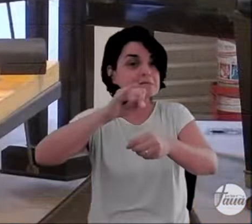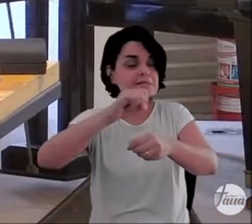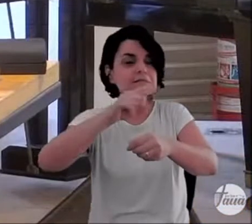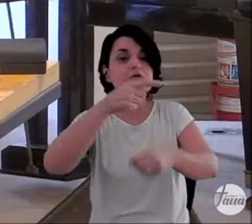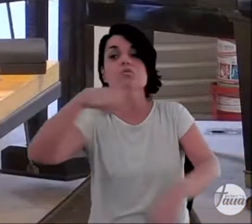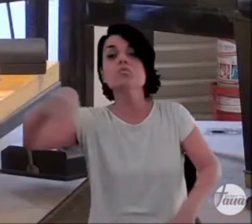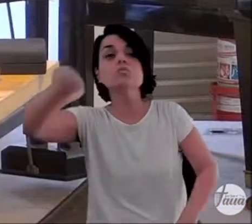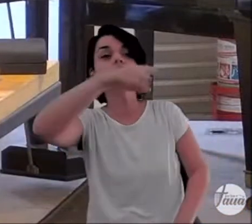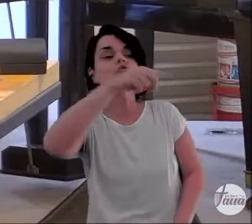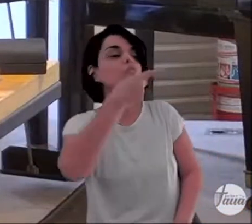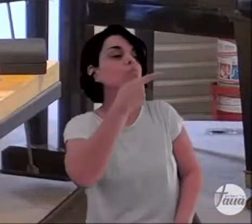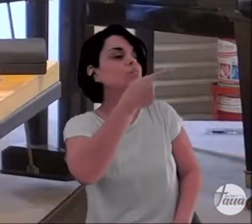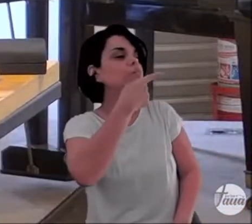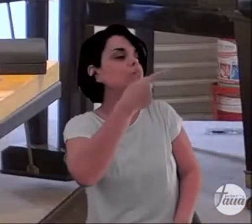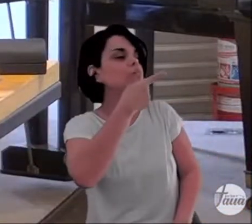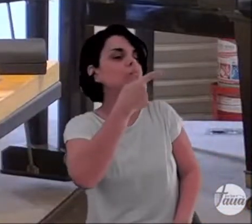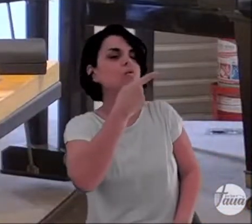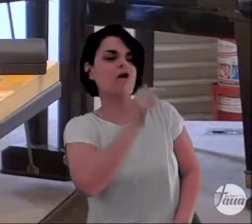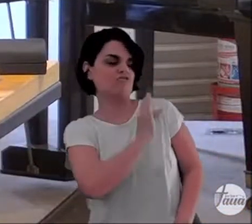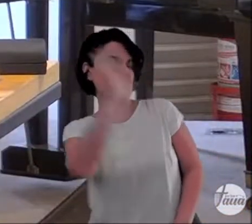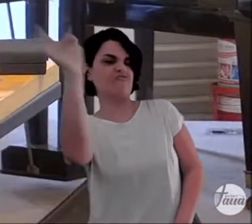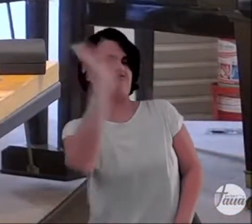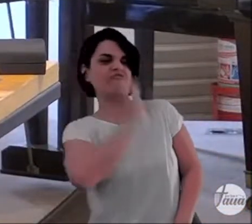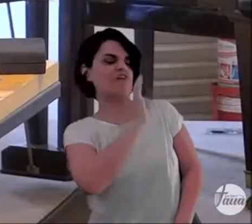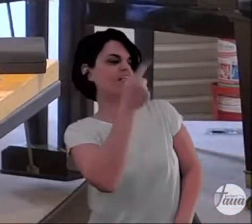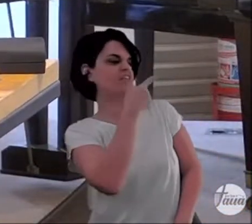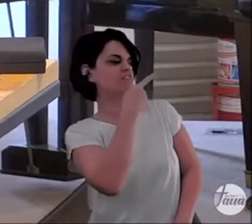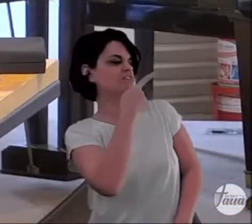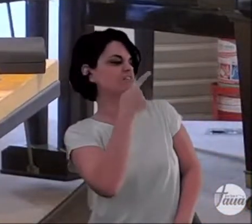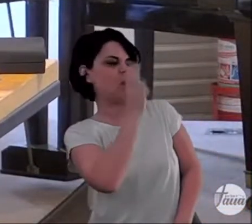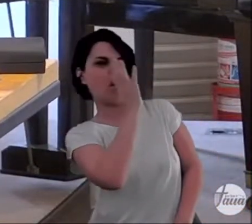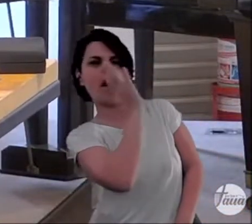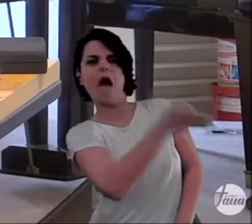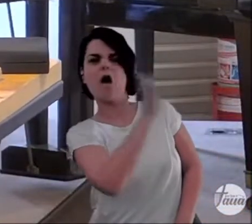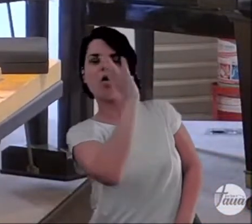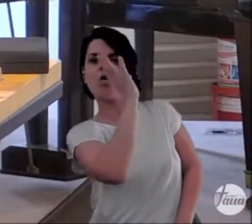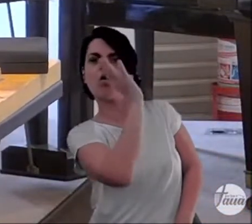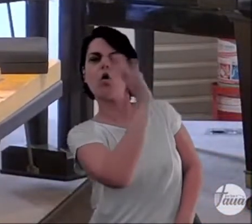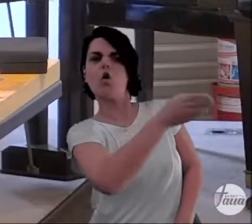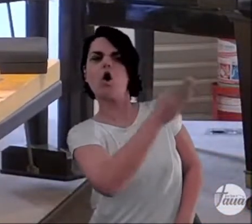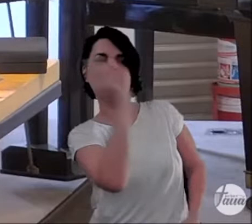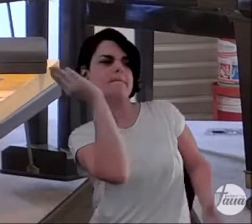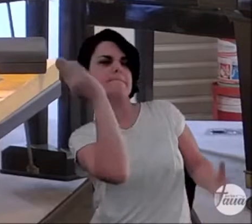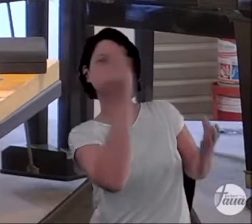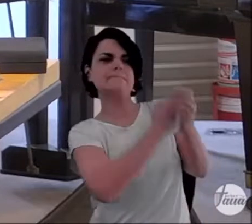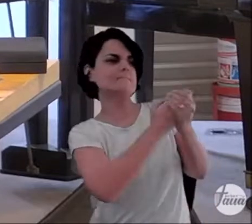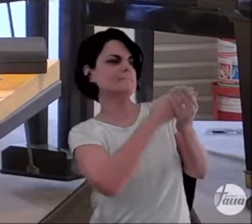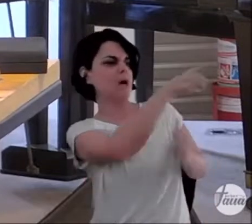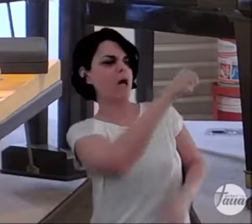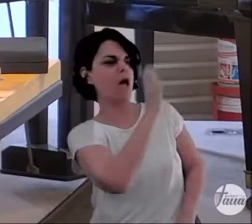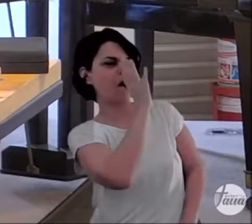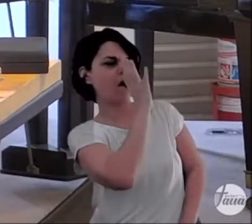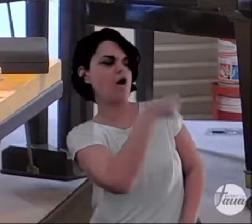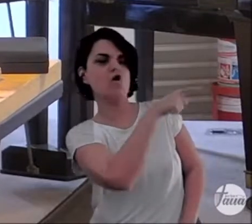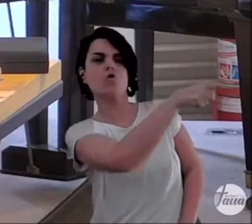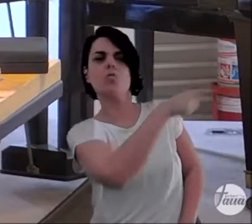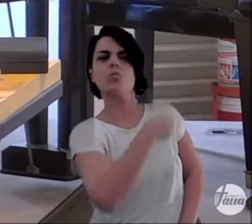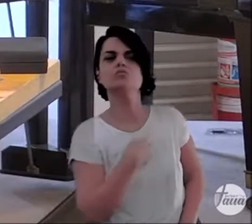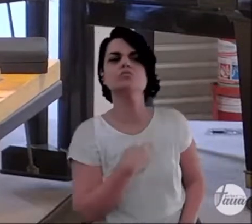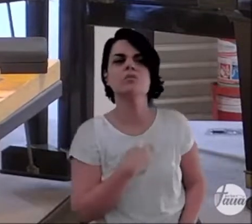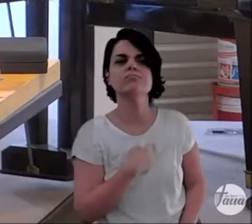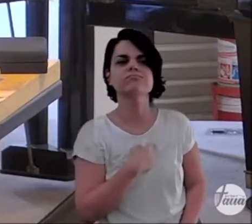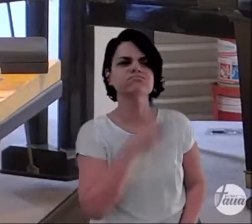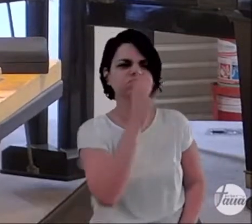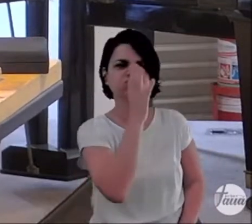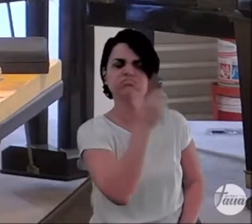de falar por príncipes de Beuzebu, ele foi acusado, irmãos, de pregar contra o santo templo.